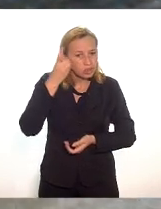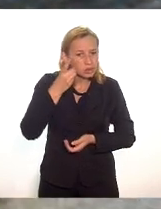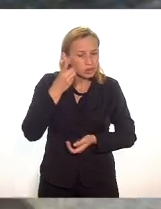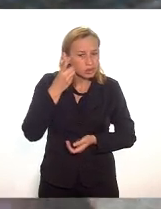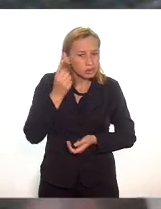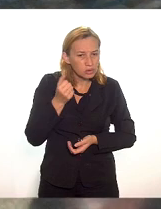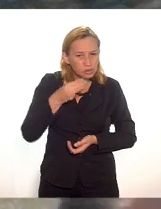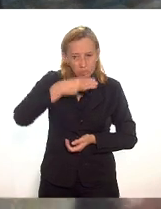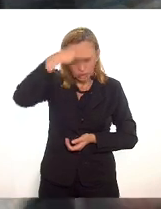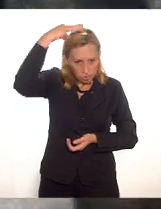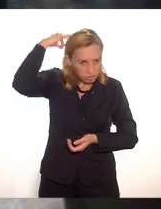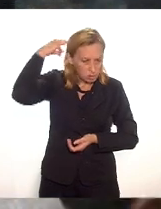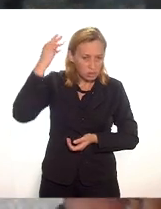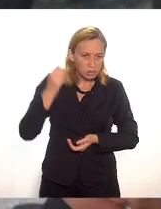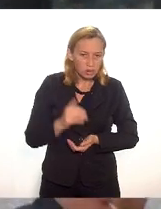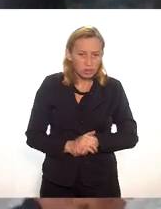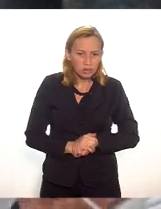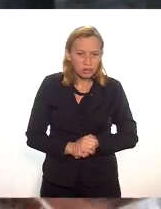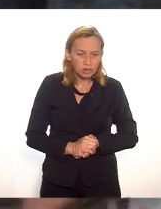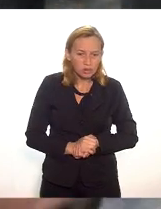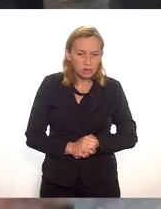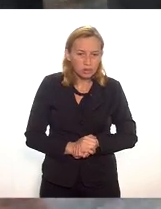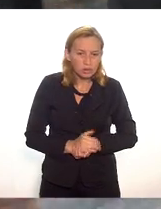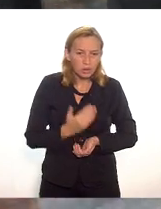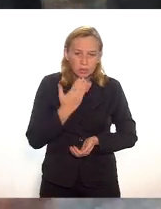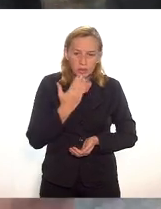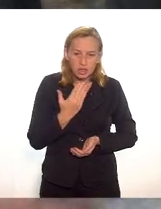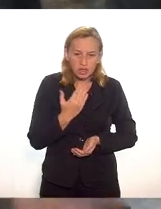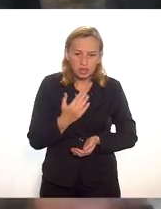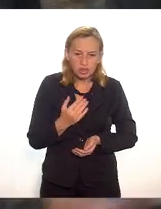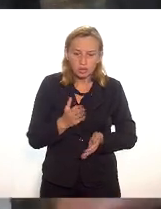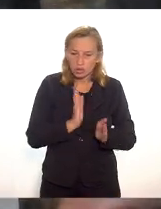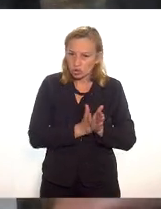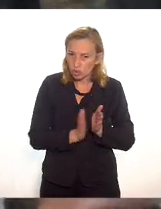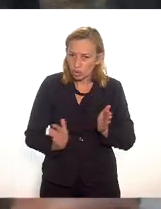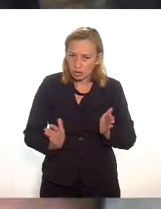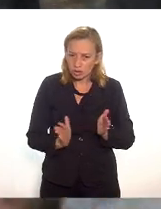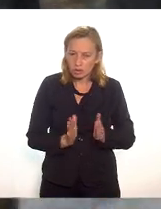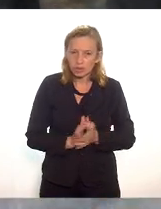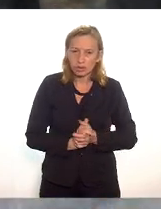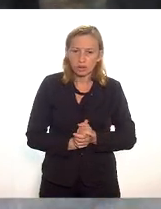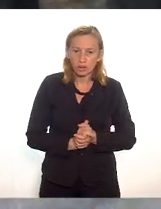Márcio Pacheco fez o pedido de questão de ordem.